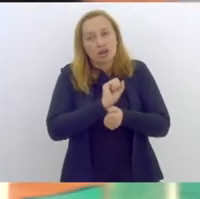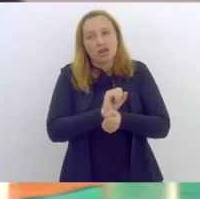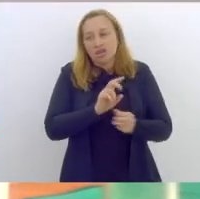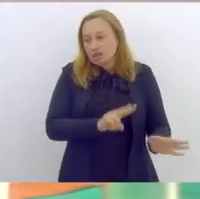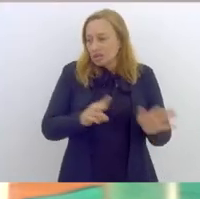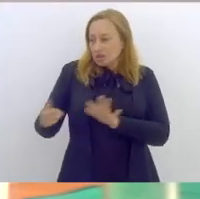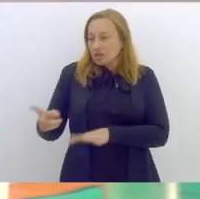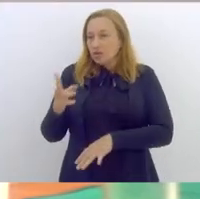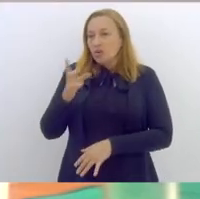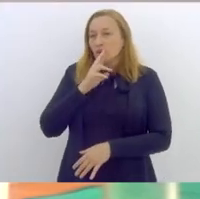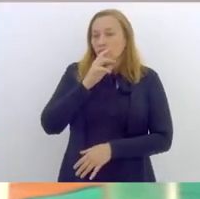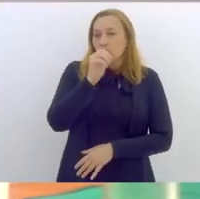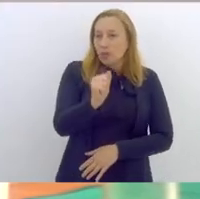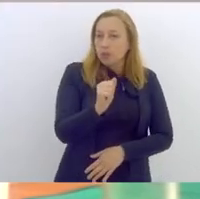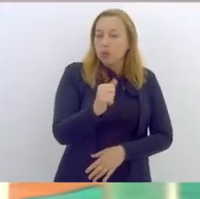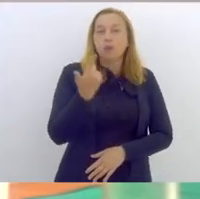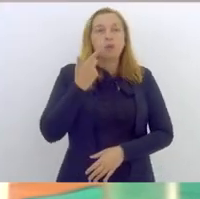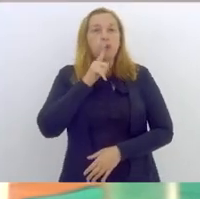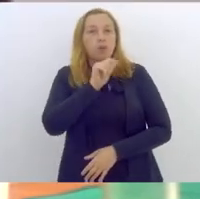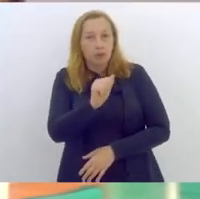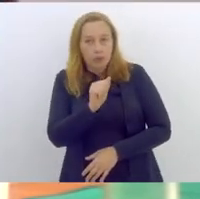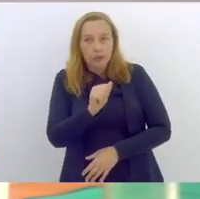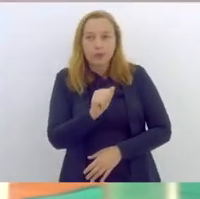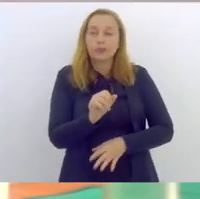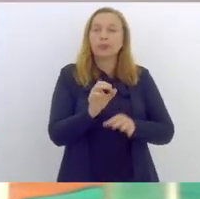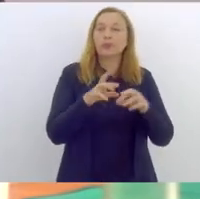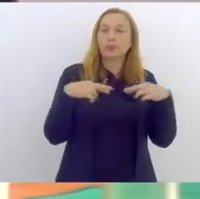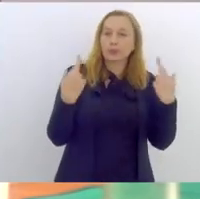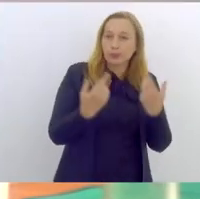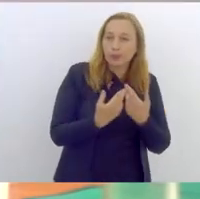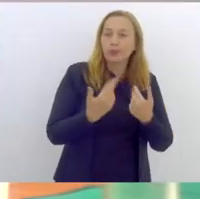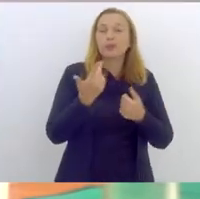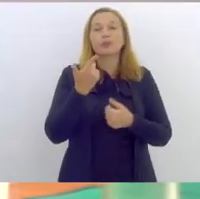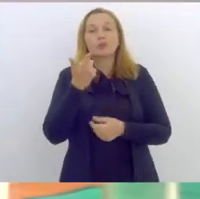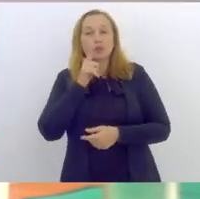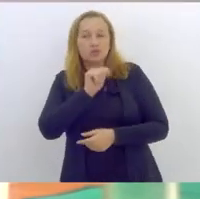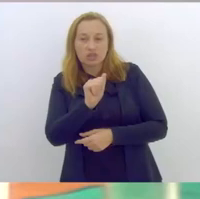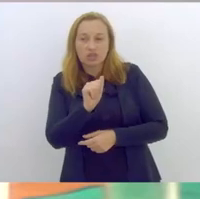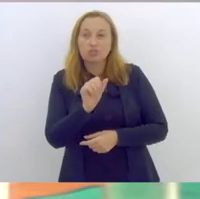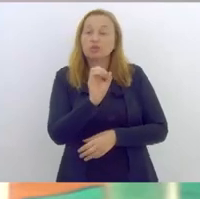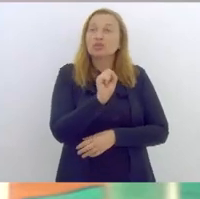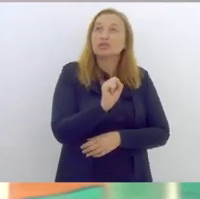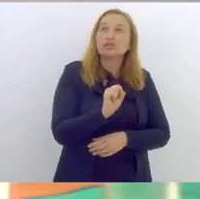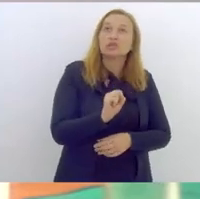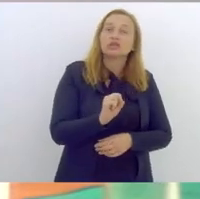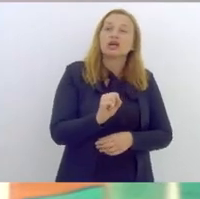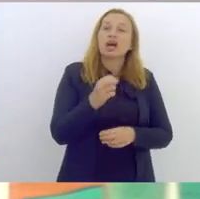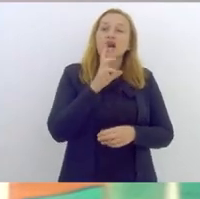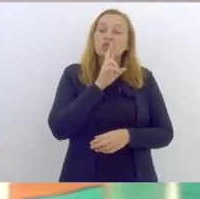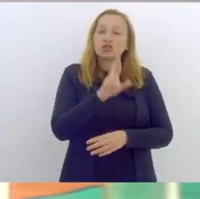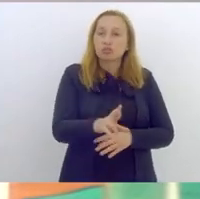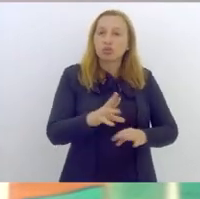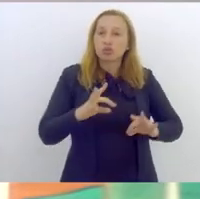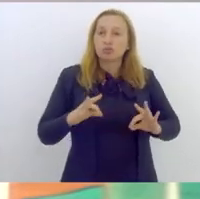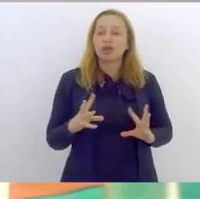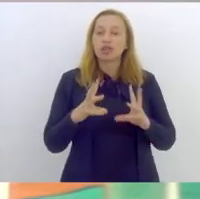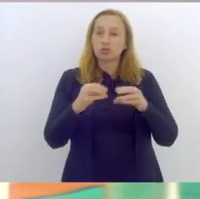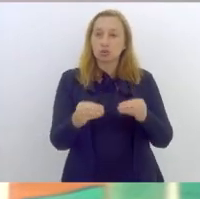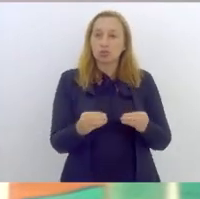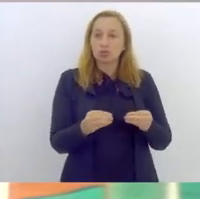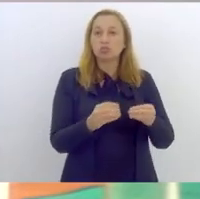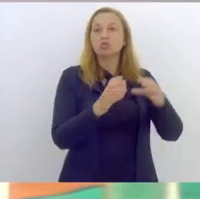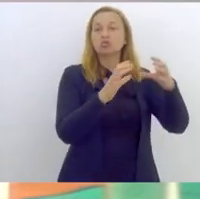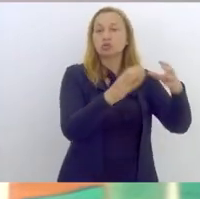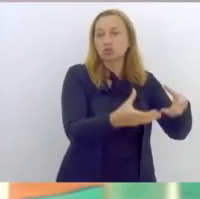Rodrigo então conseguindo fazer essa reuniões nós tenhamos enfim respostas para os pleitos